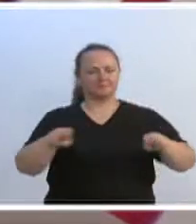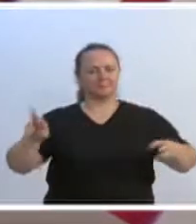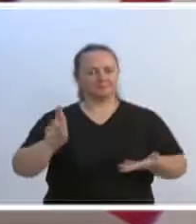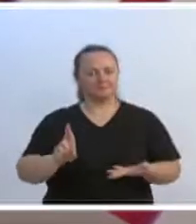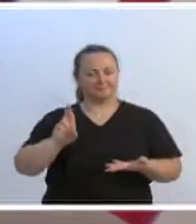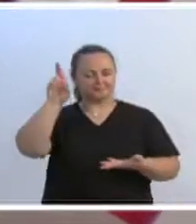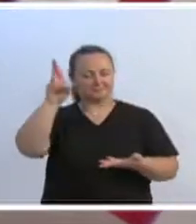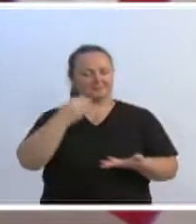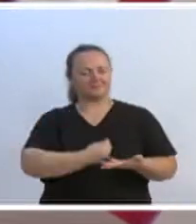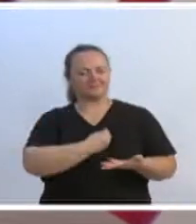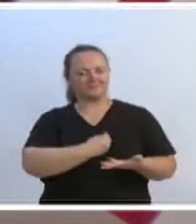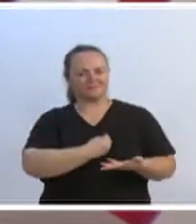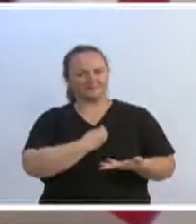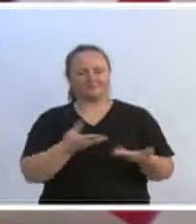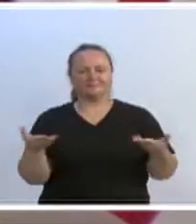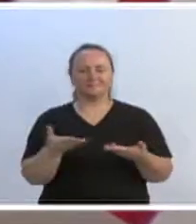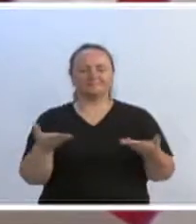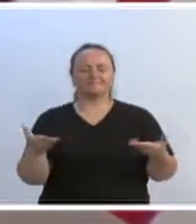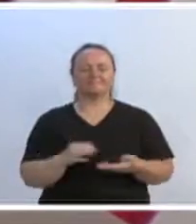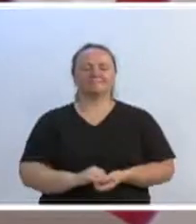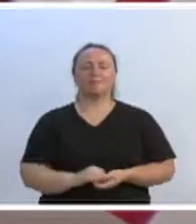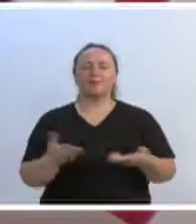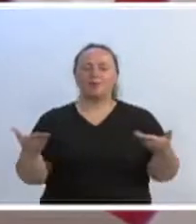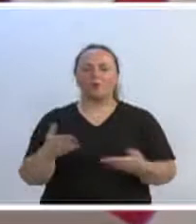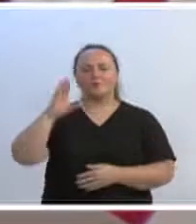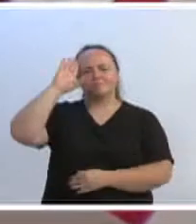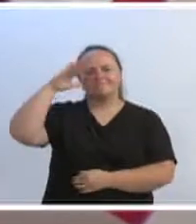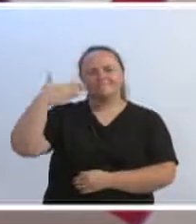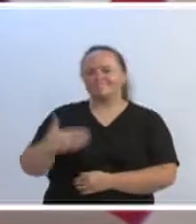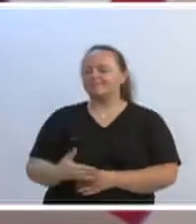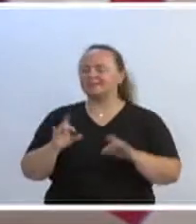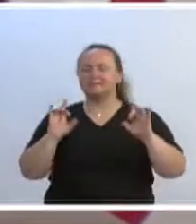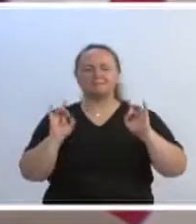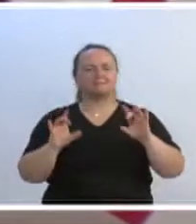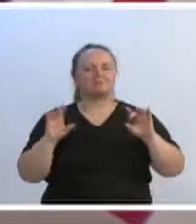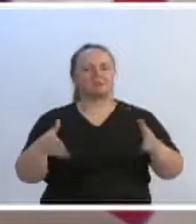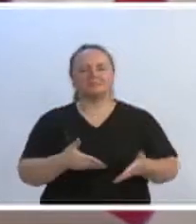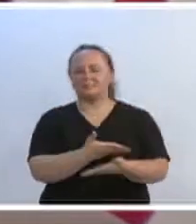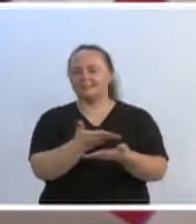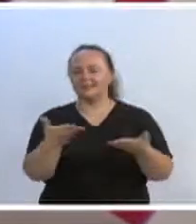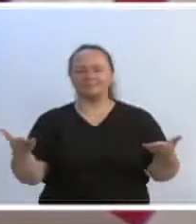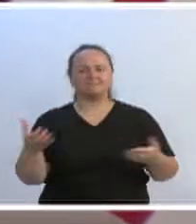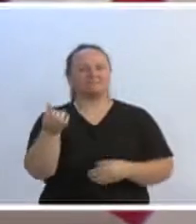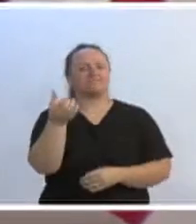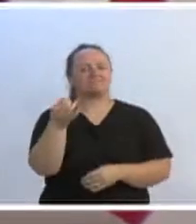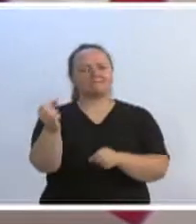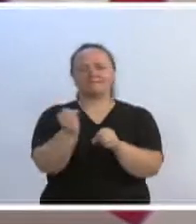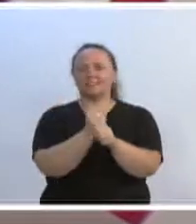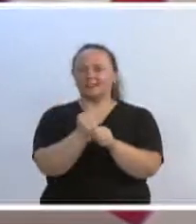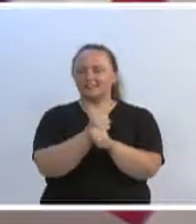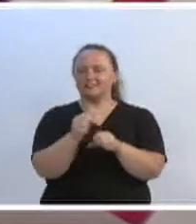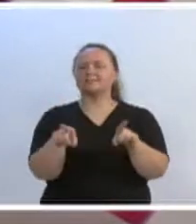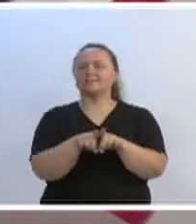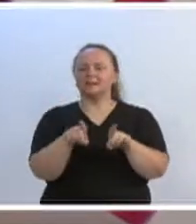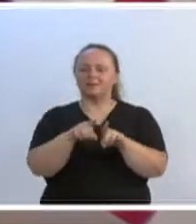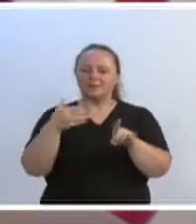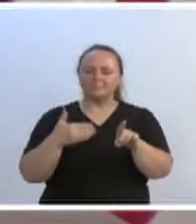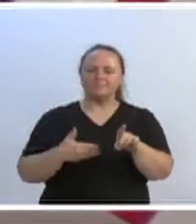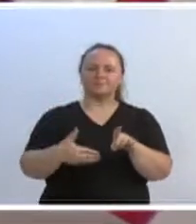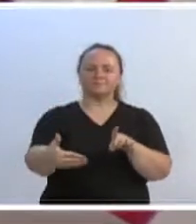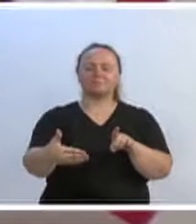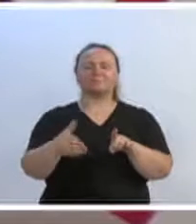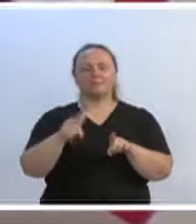Convidamos o vereador Jens Jürgen Mantal a realizar a leitura bíblica desta sessão solene. Boa noite,